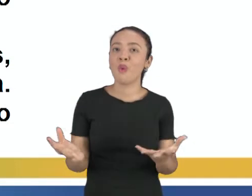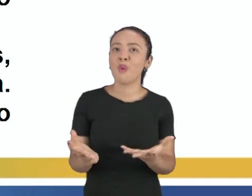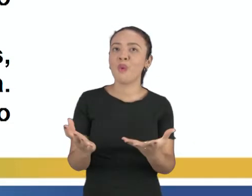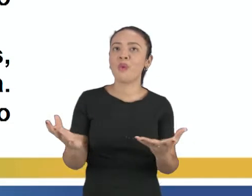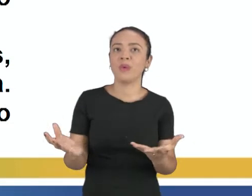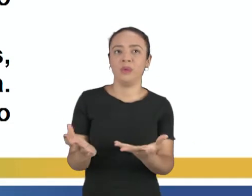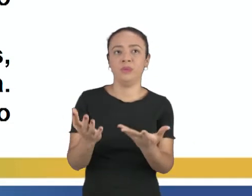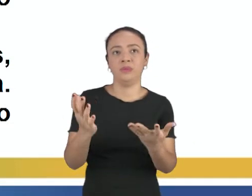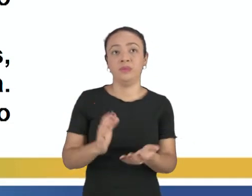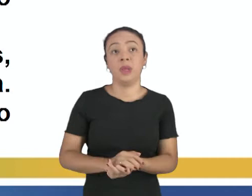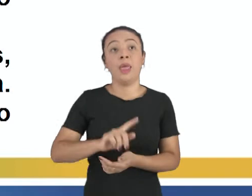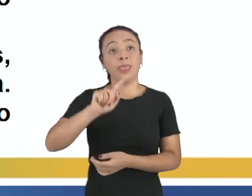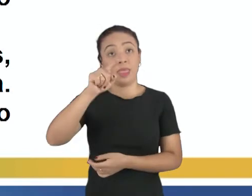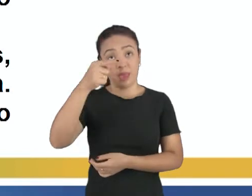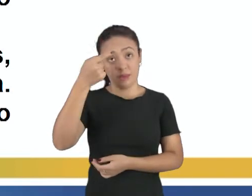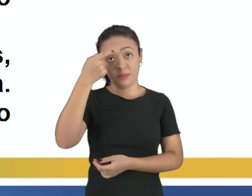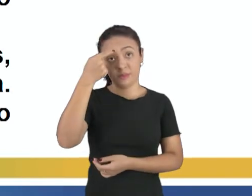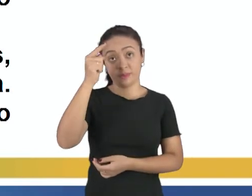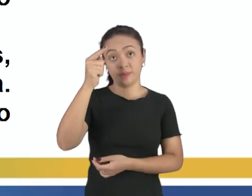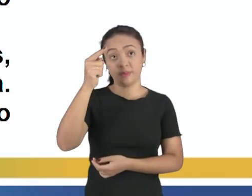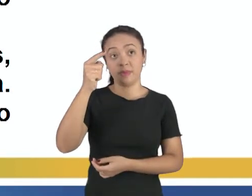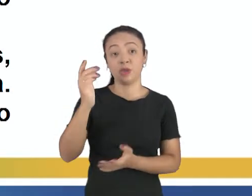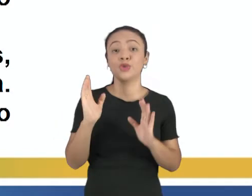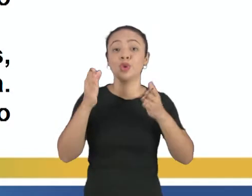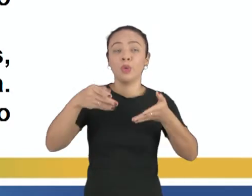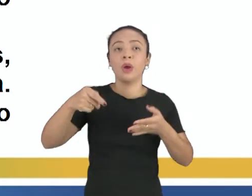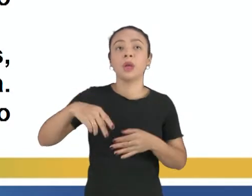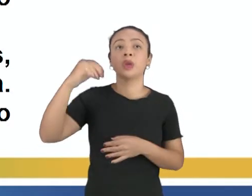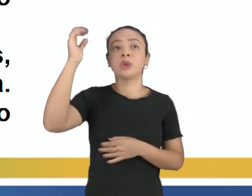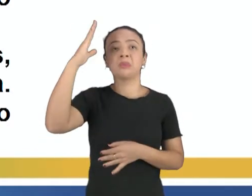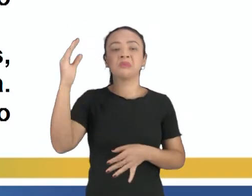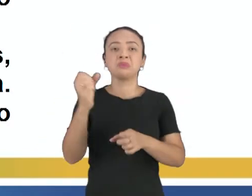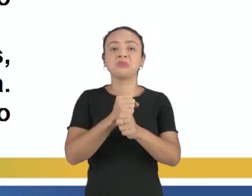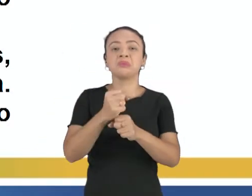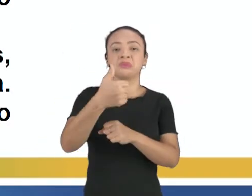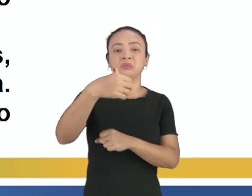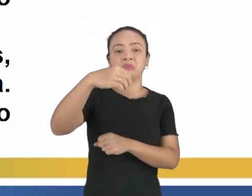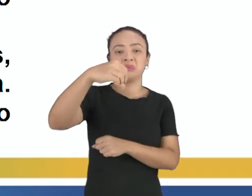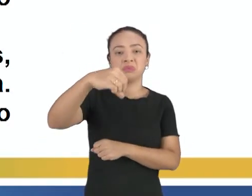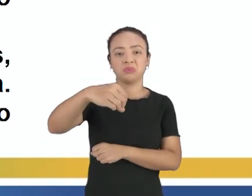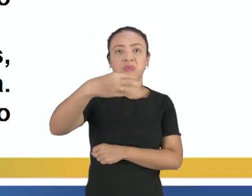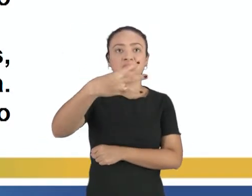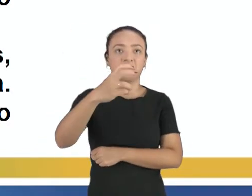arte. Logo depois de ser inventado, o futsal chegou ao Brasil aproximadamente em